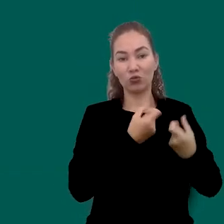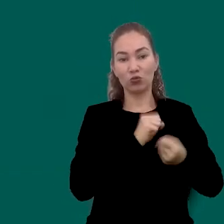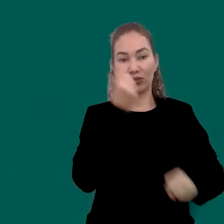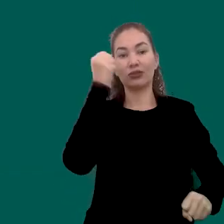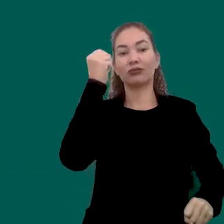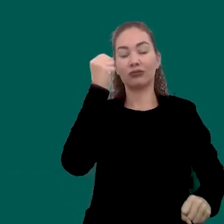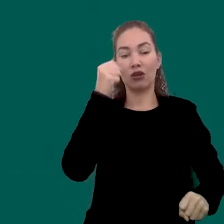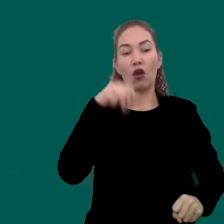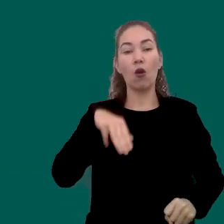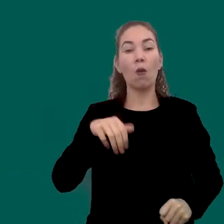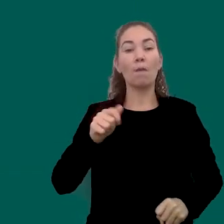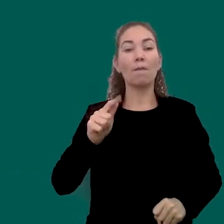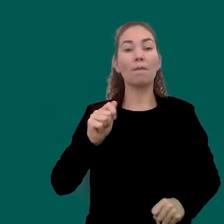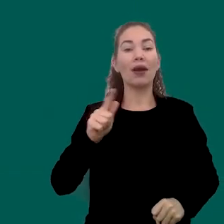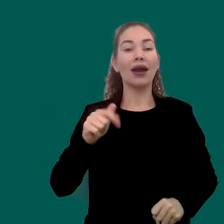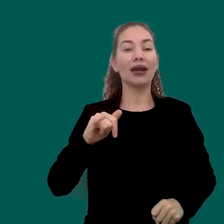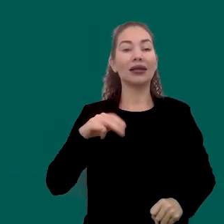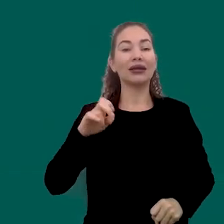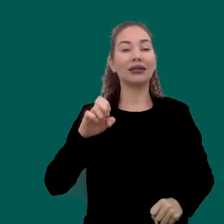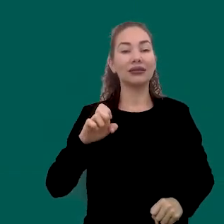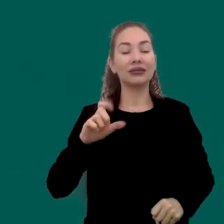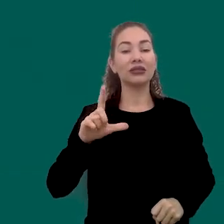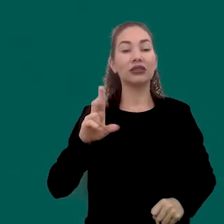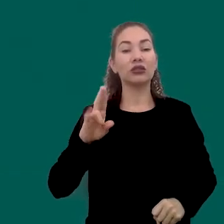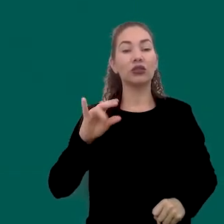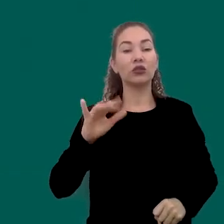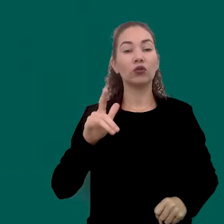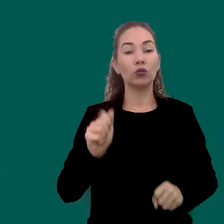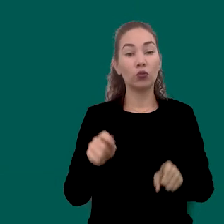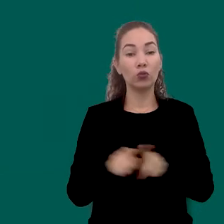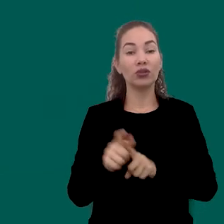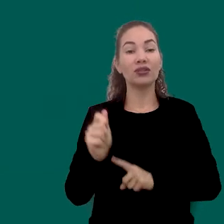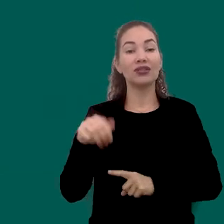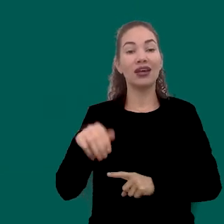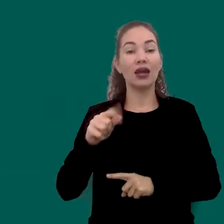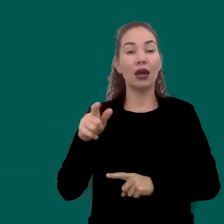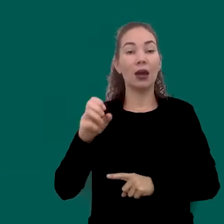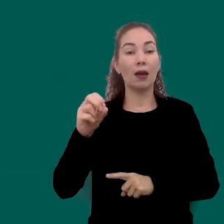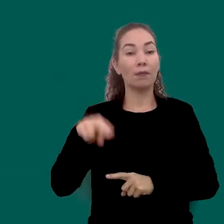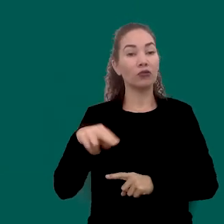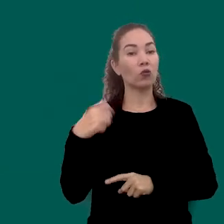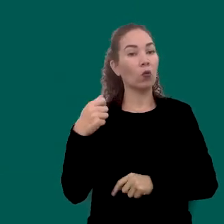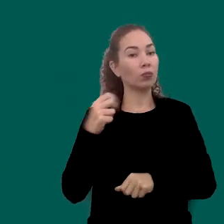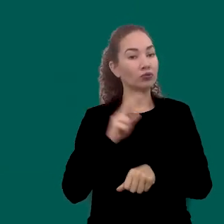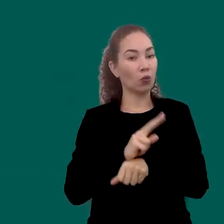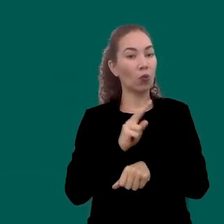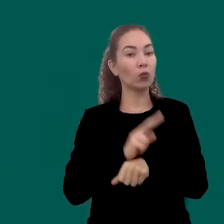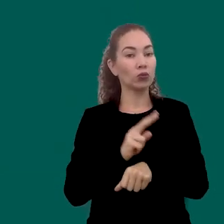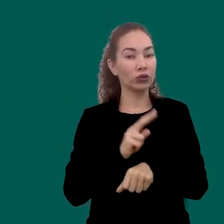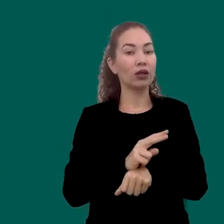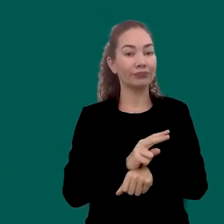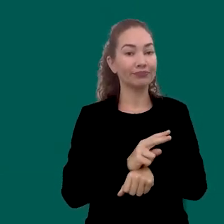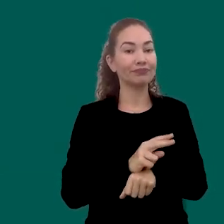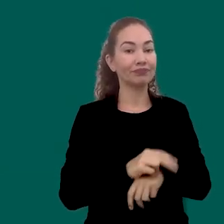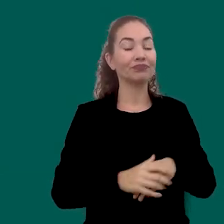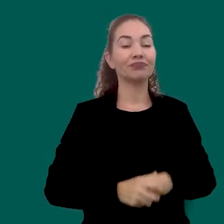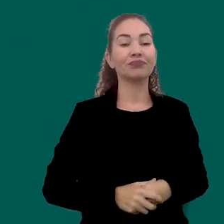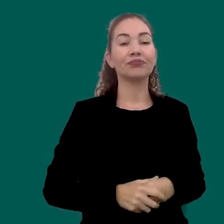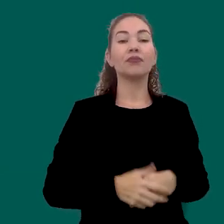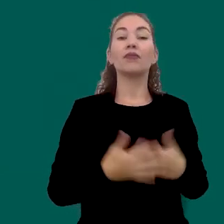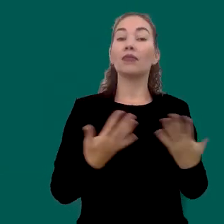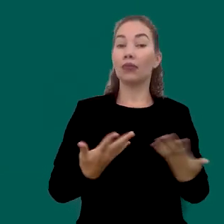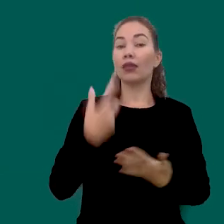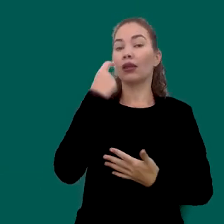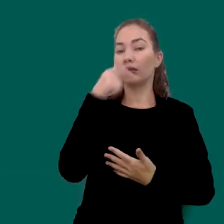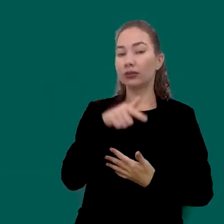O próprio Magazine Luiza, própria Amazon, são gigantes que a gente tem que ter um cuidado muito grande. Pois é, isso é interessante porque, na realidade, a